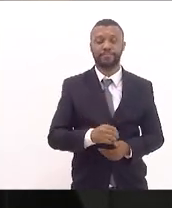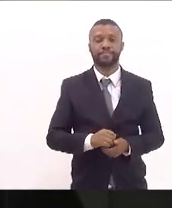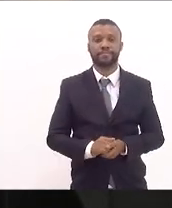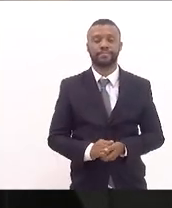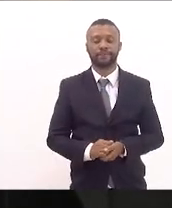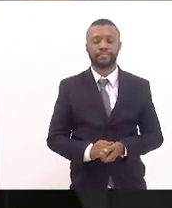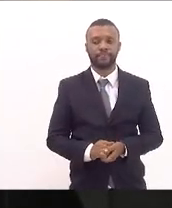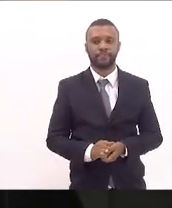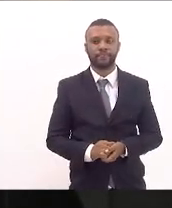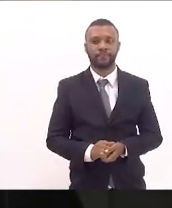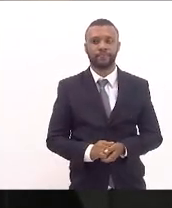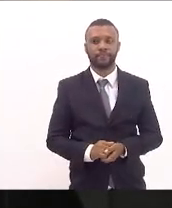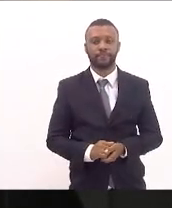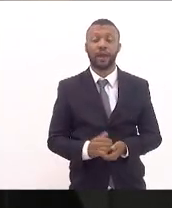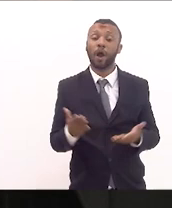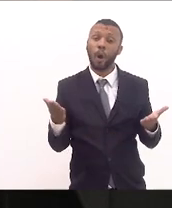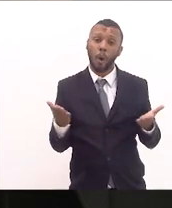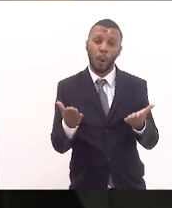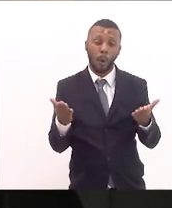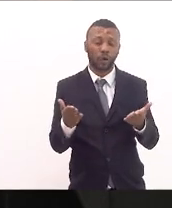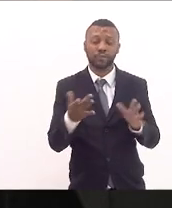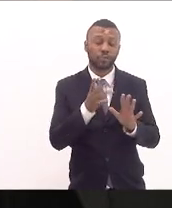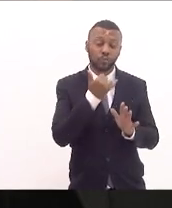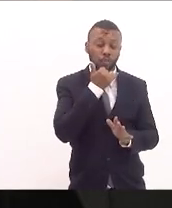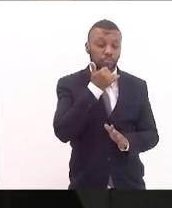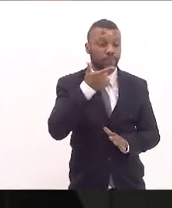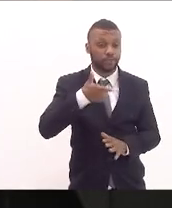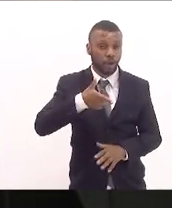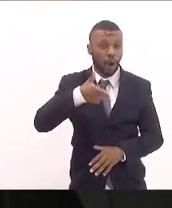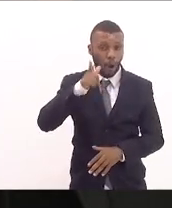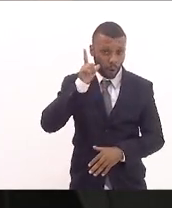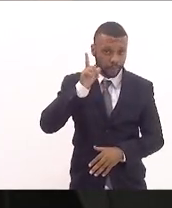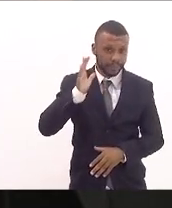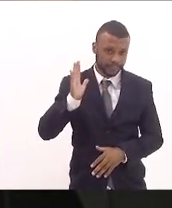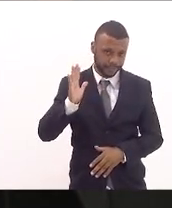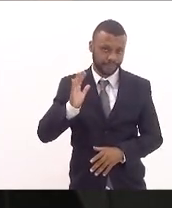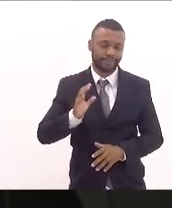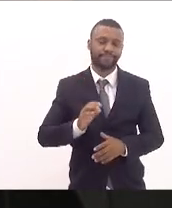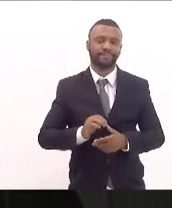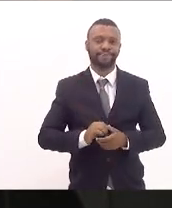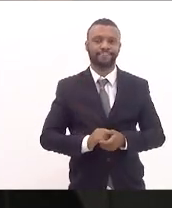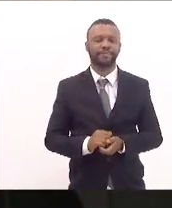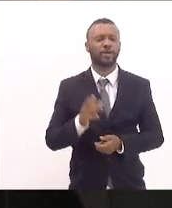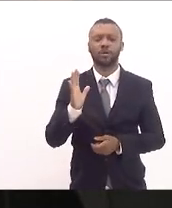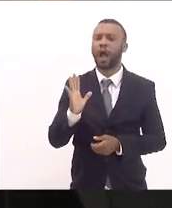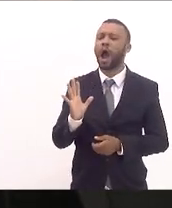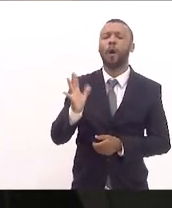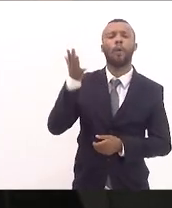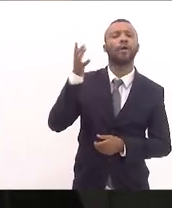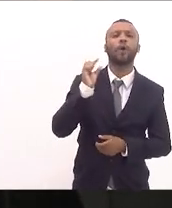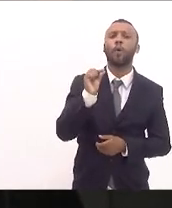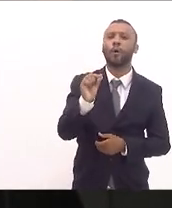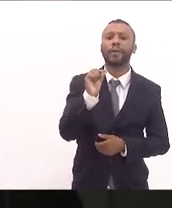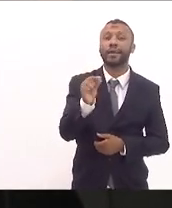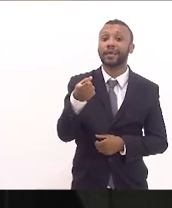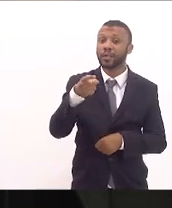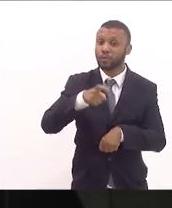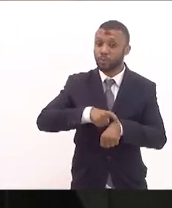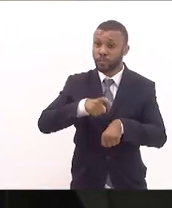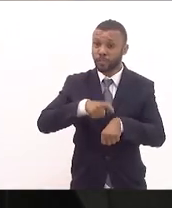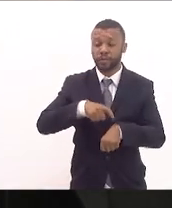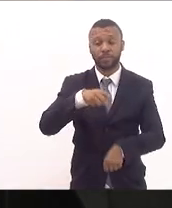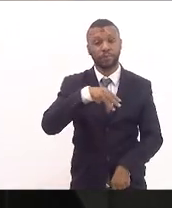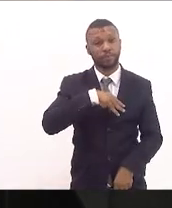e o evento de hoje de ontem e quando o Ministério